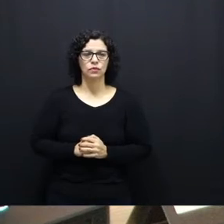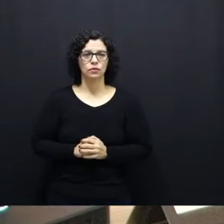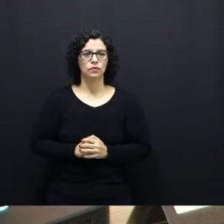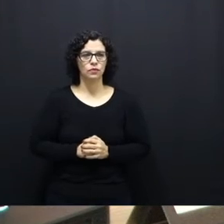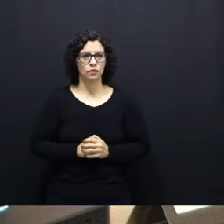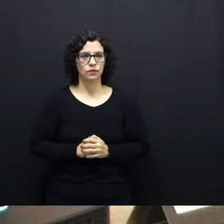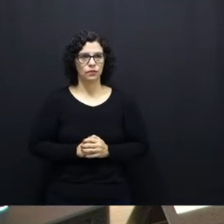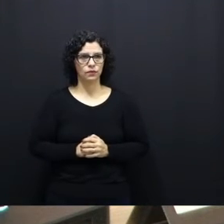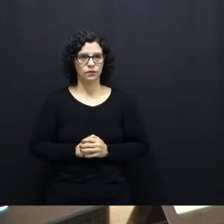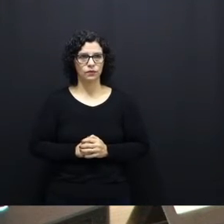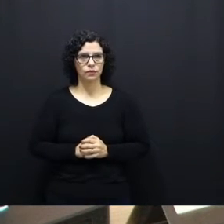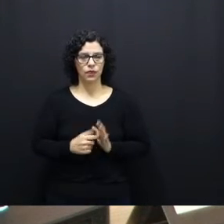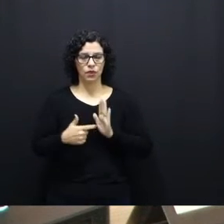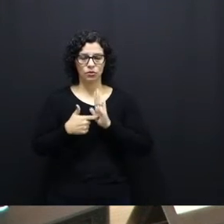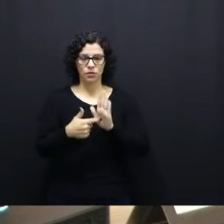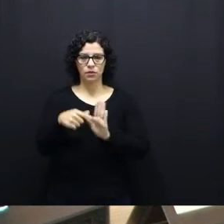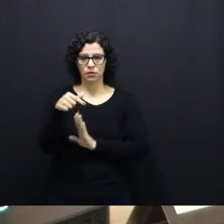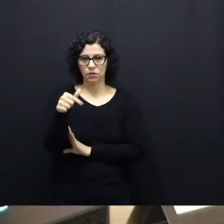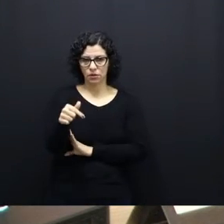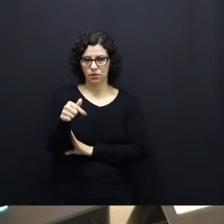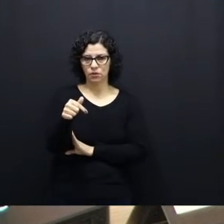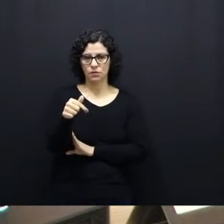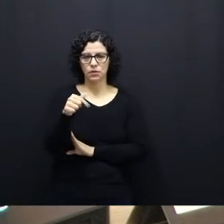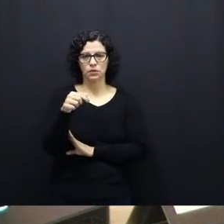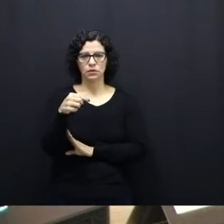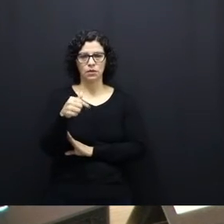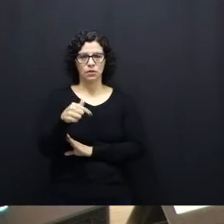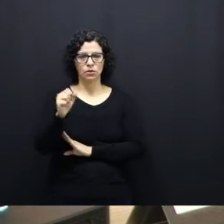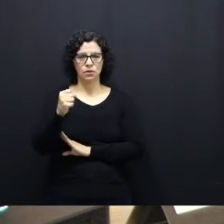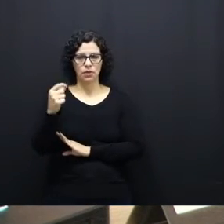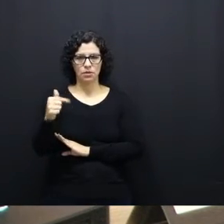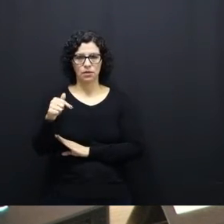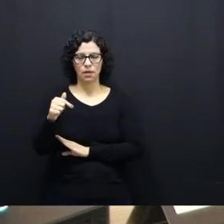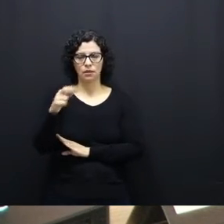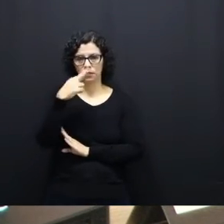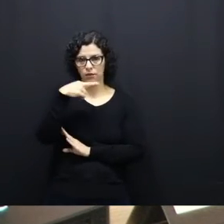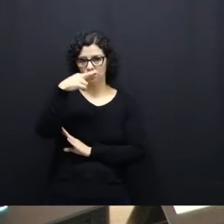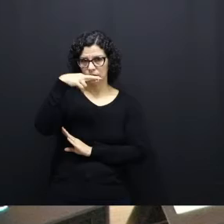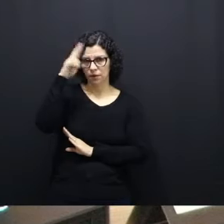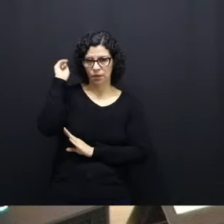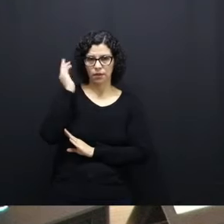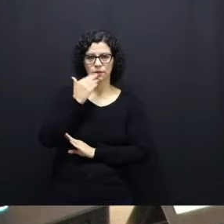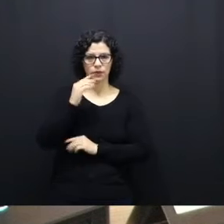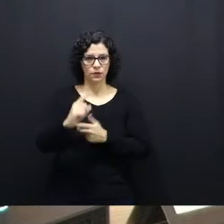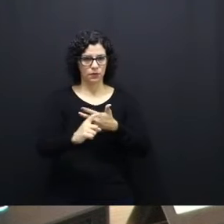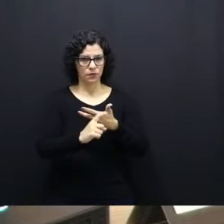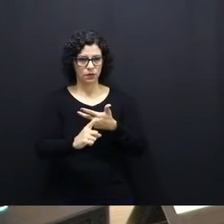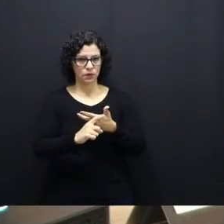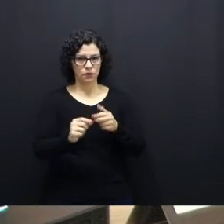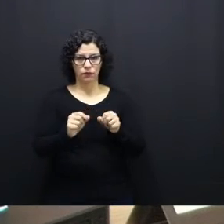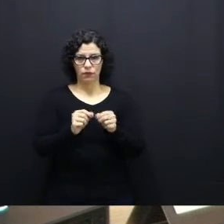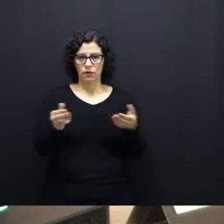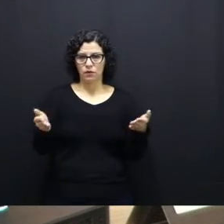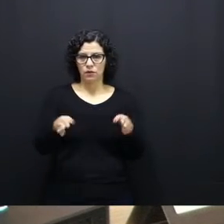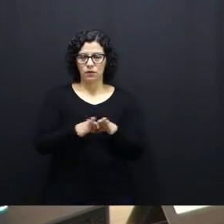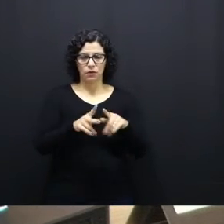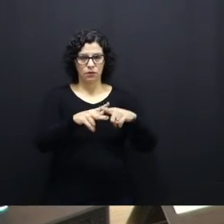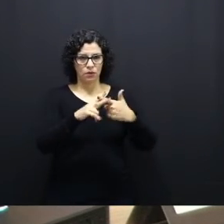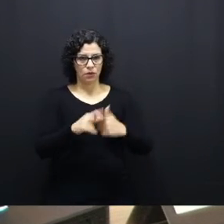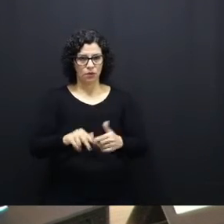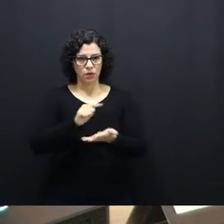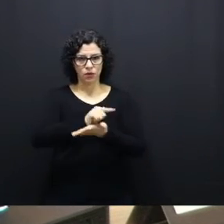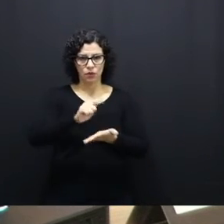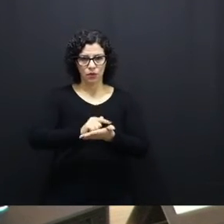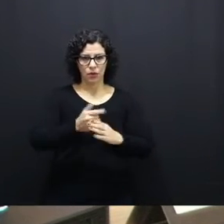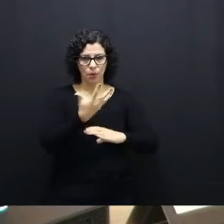a indicação número 7387 2022 Vereador Renan Machado a Poder Executivo que providencia a manutenção